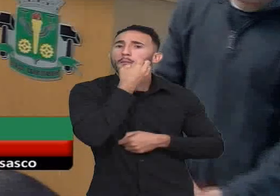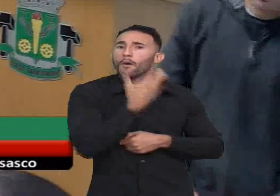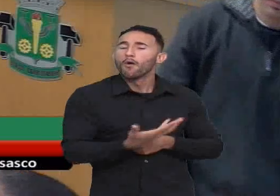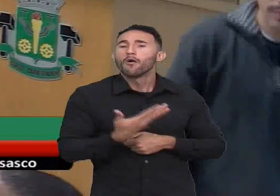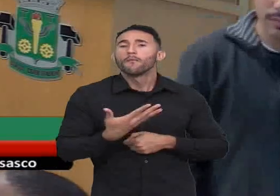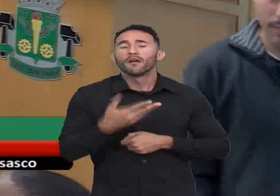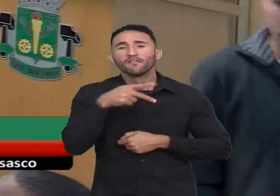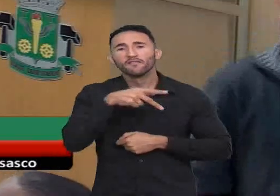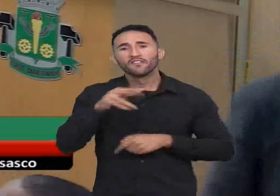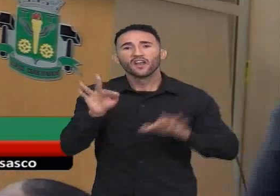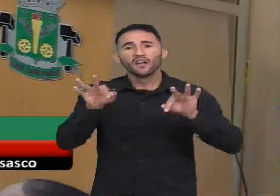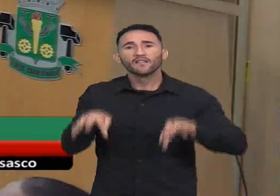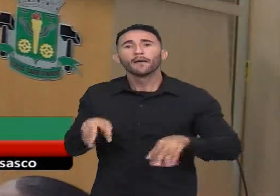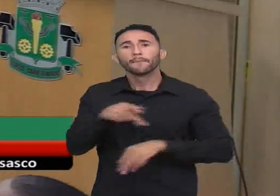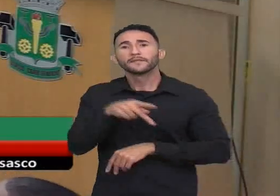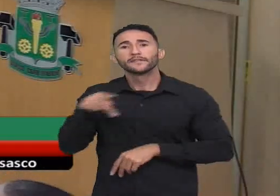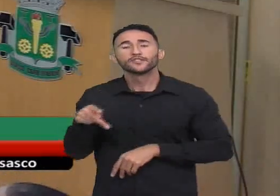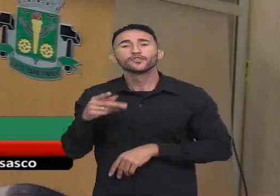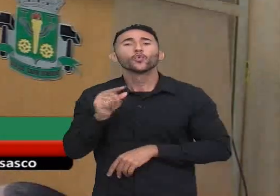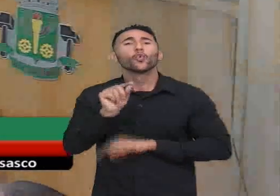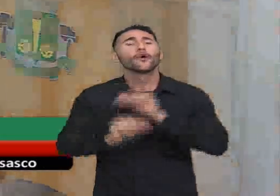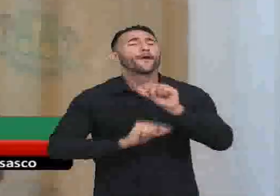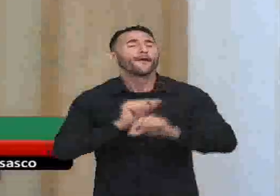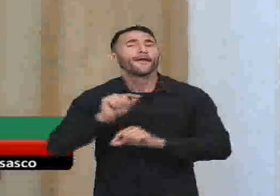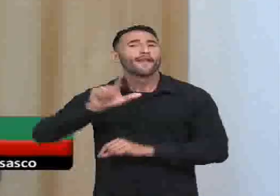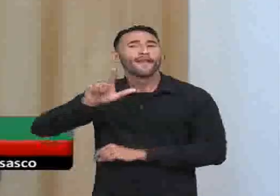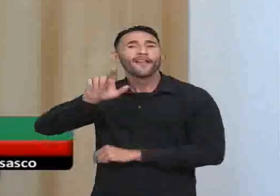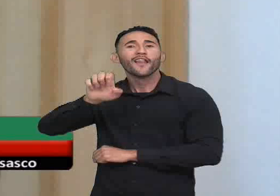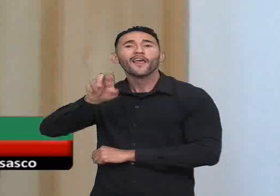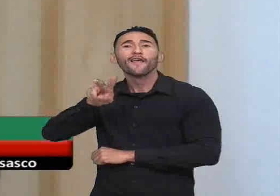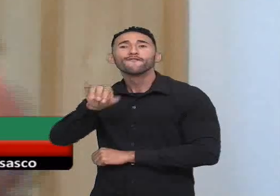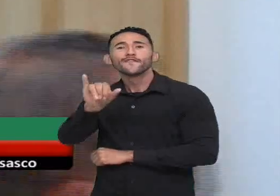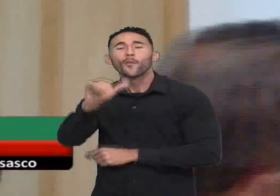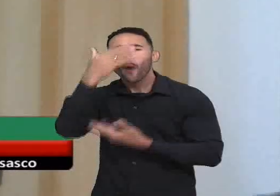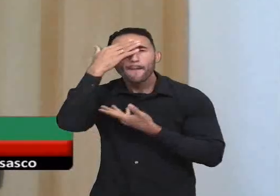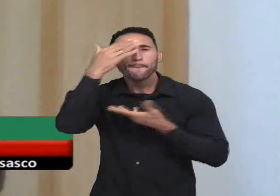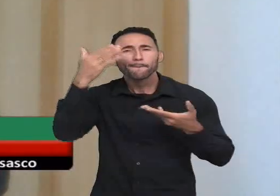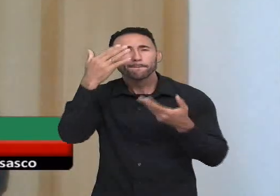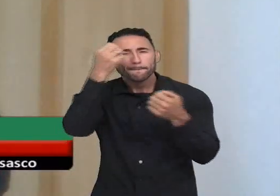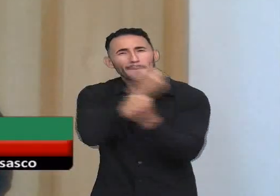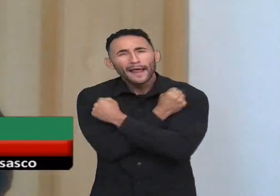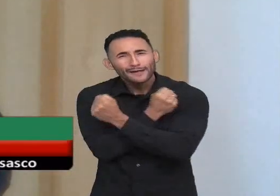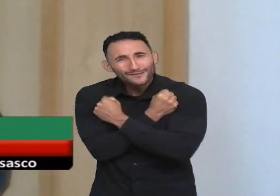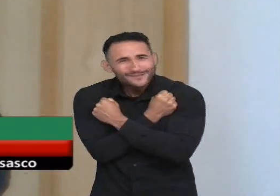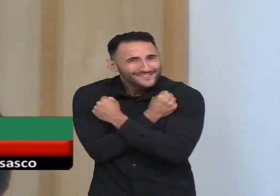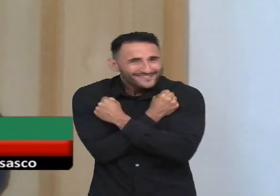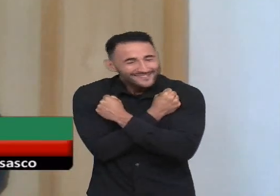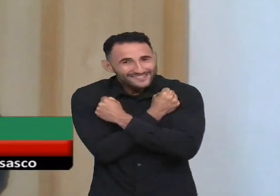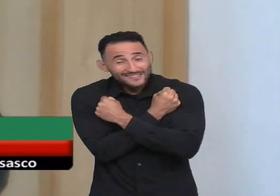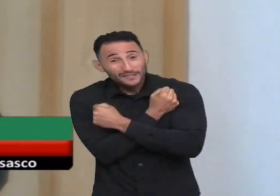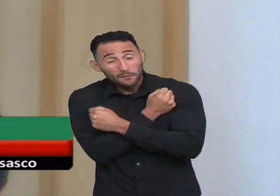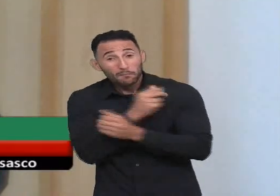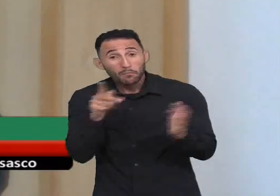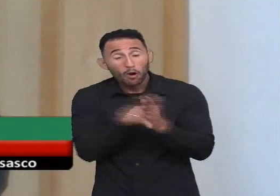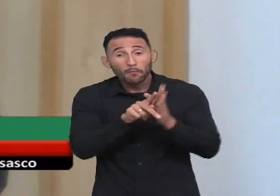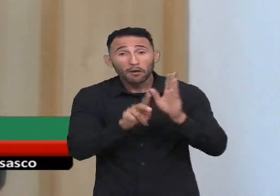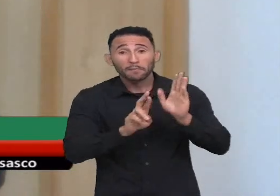concluir, presidente, então, seu Levi, um forte abraço em nome, né, da nossa